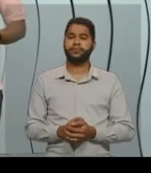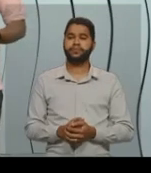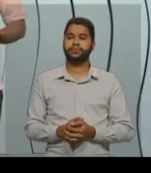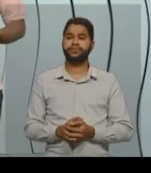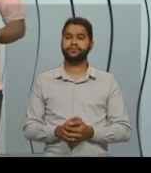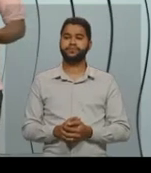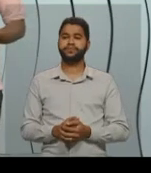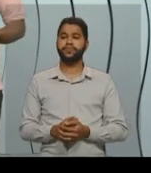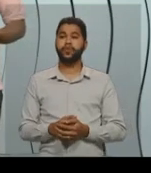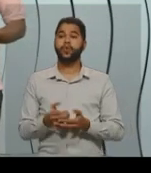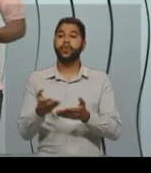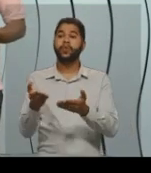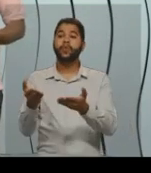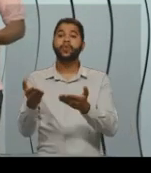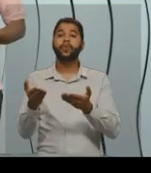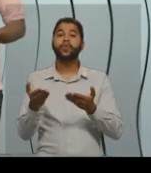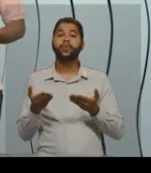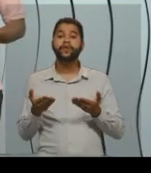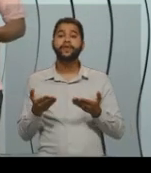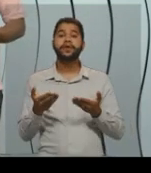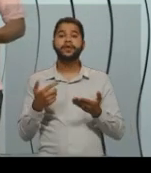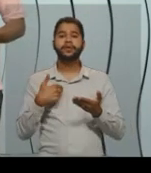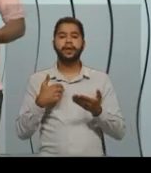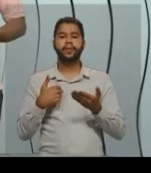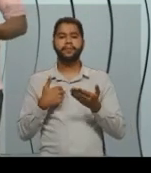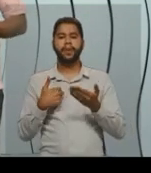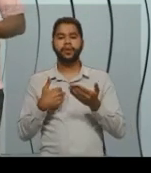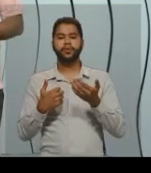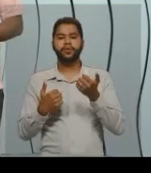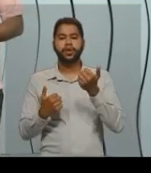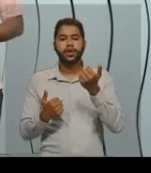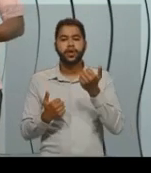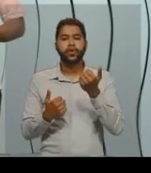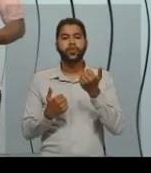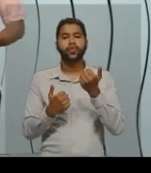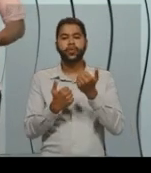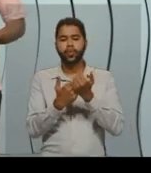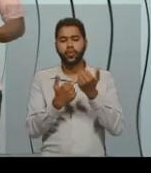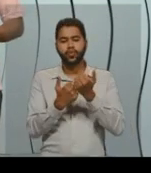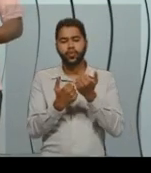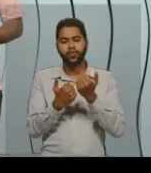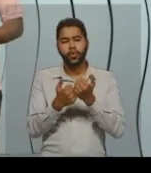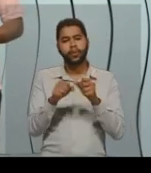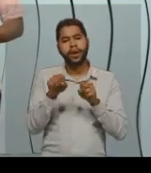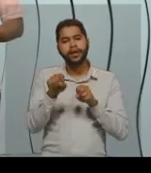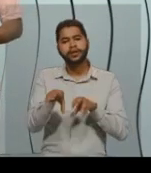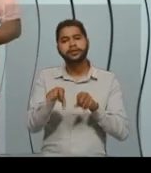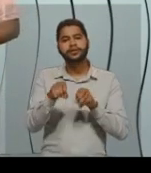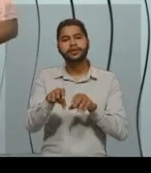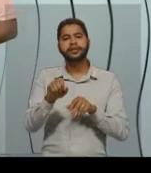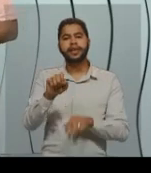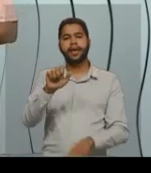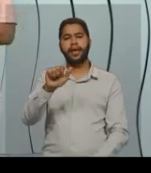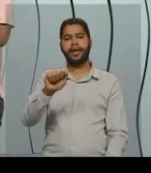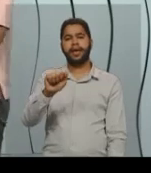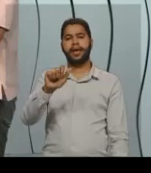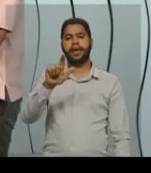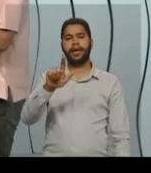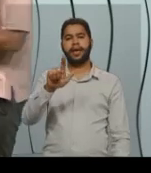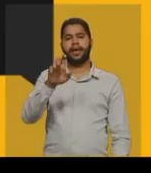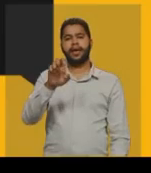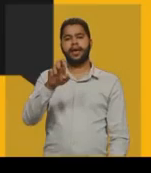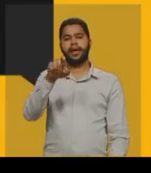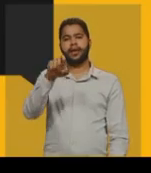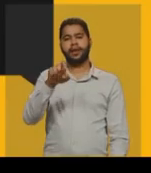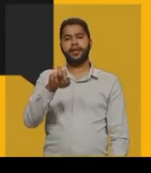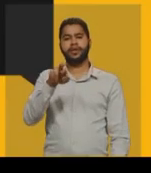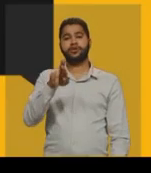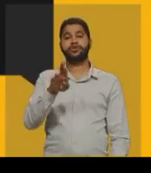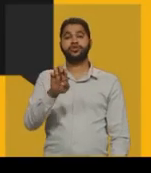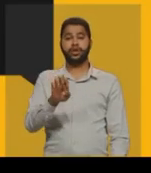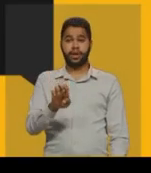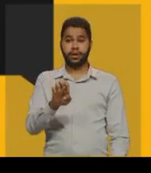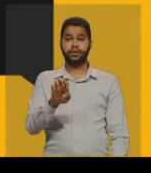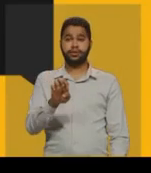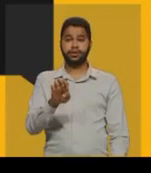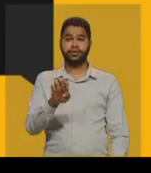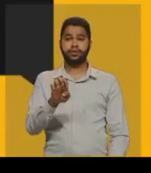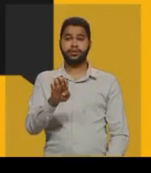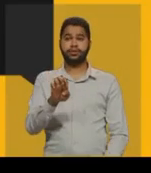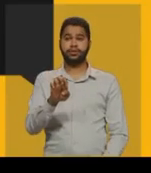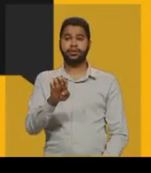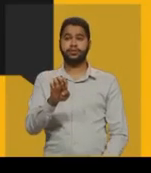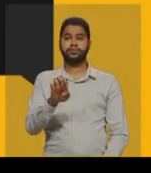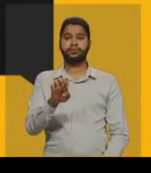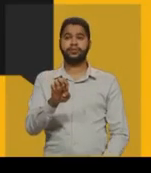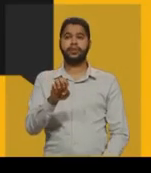Nicômaco, o convida para ser tutor de Alexandre o Grande, Alexandre Magno. Então, ele é conhecido também por ser tutor